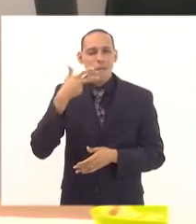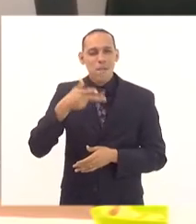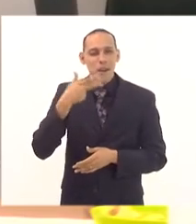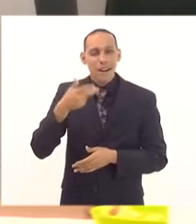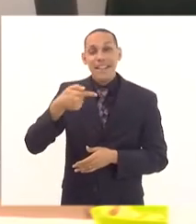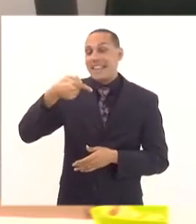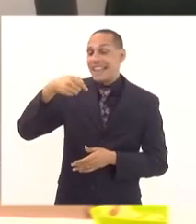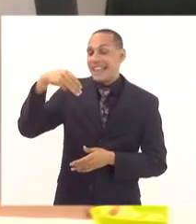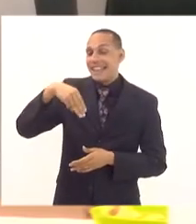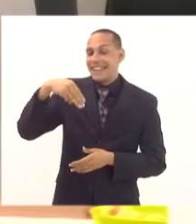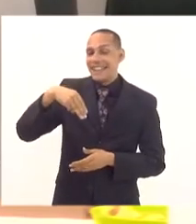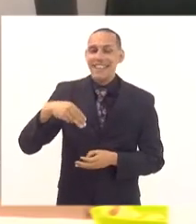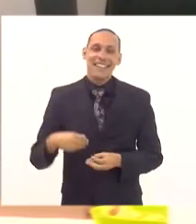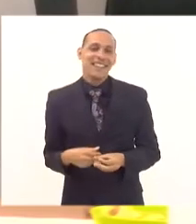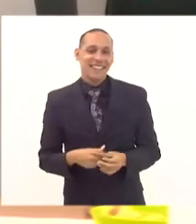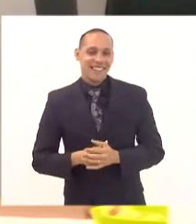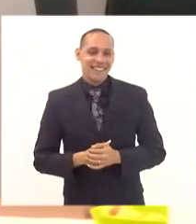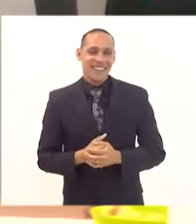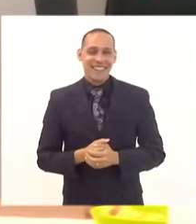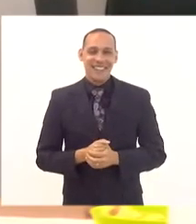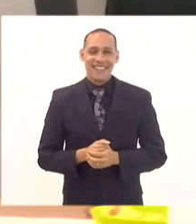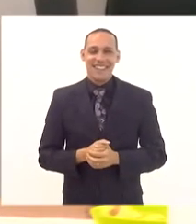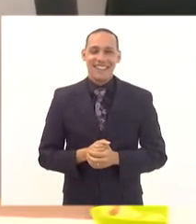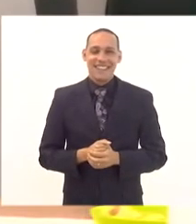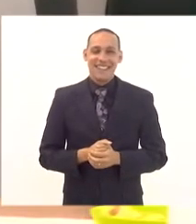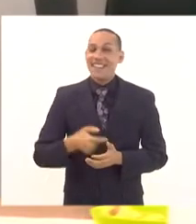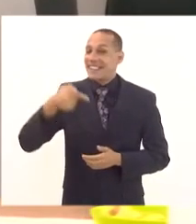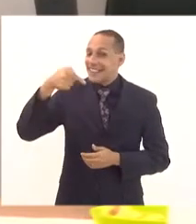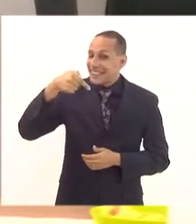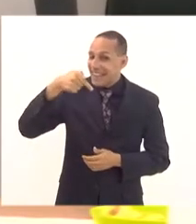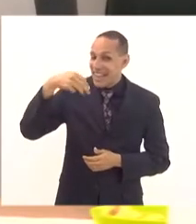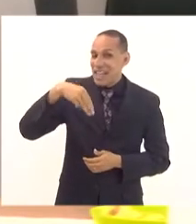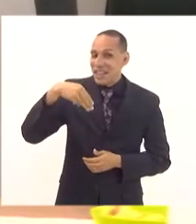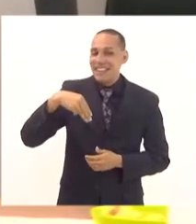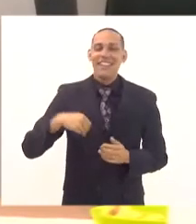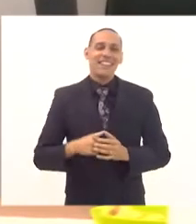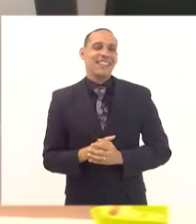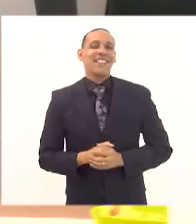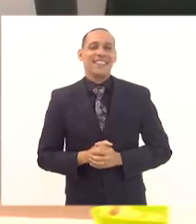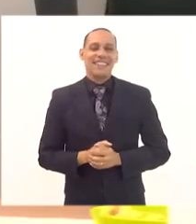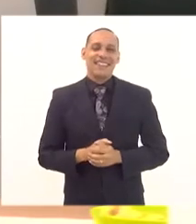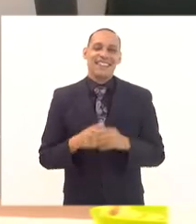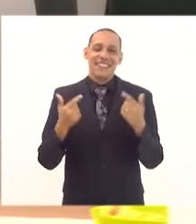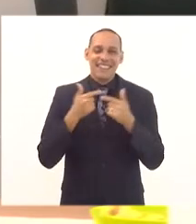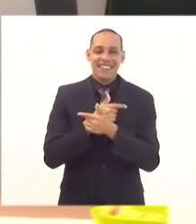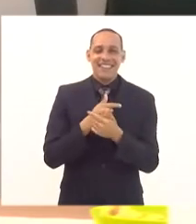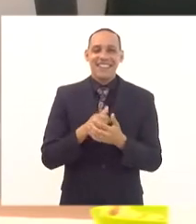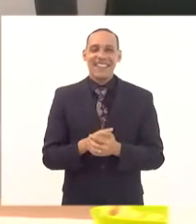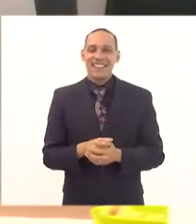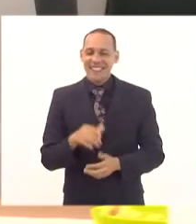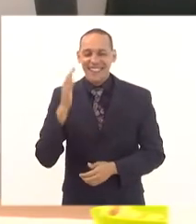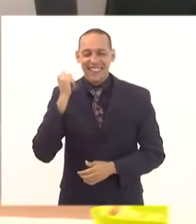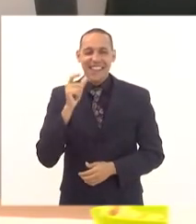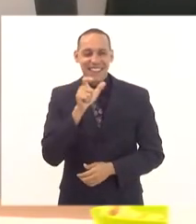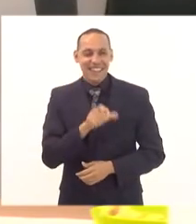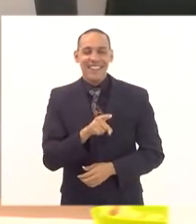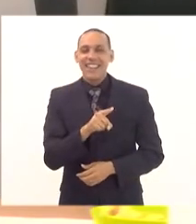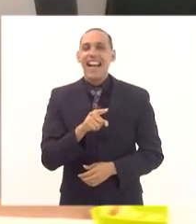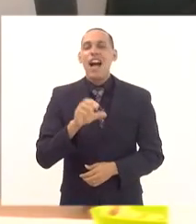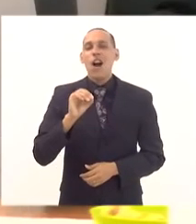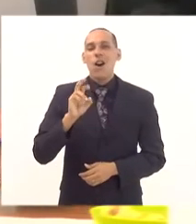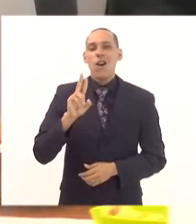por sete minutos 7 minutos ele já até sabe